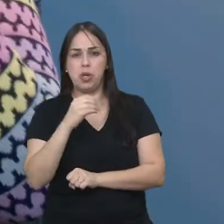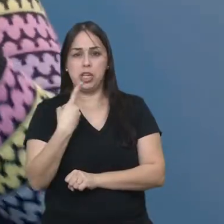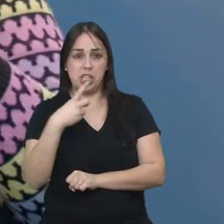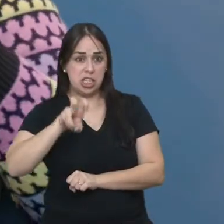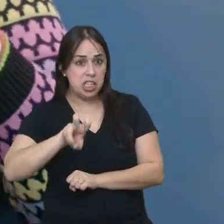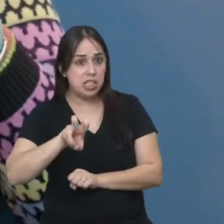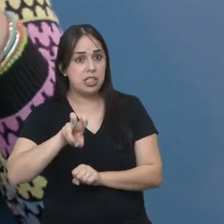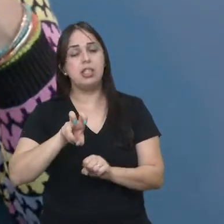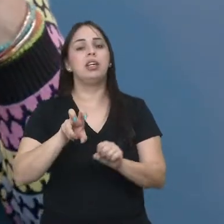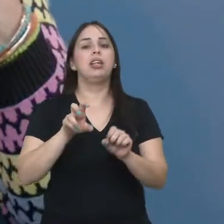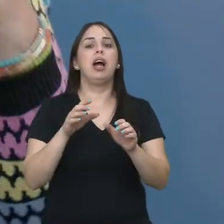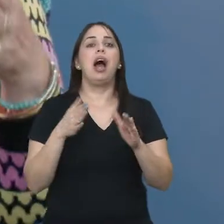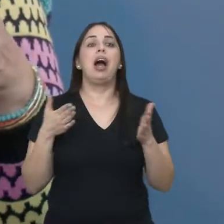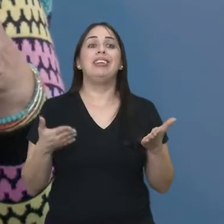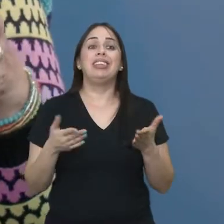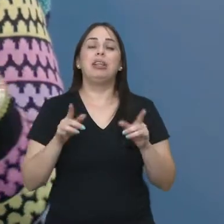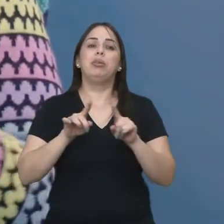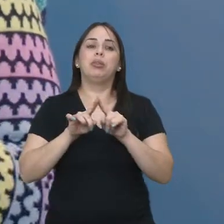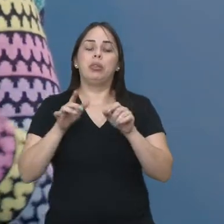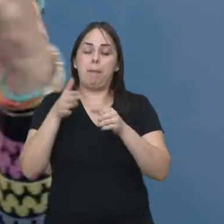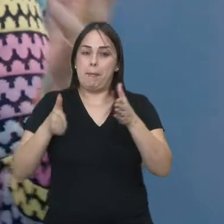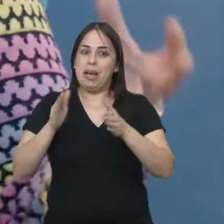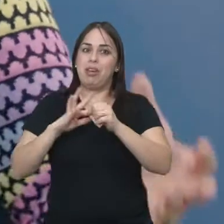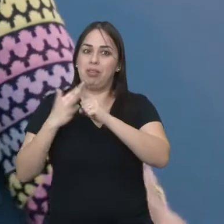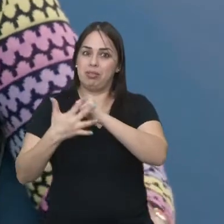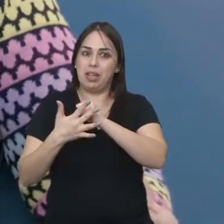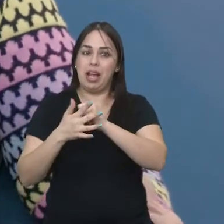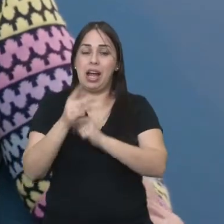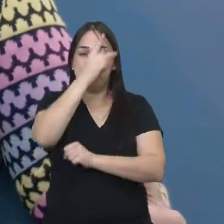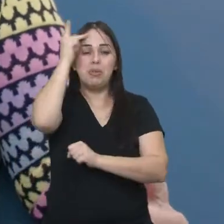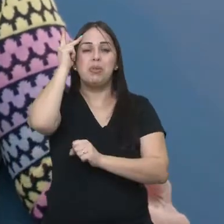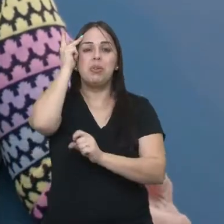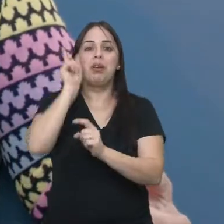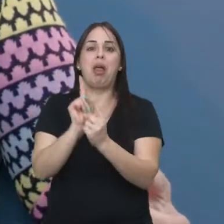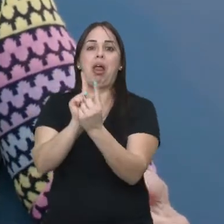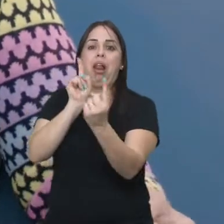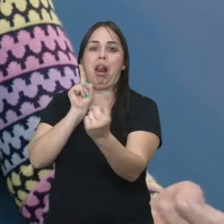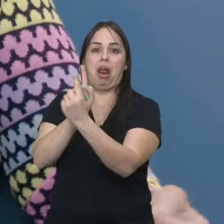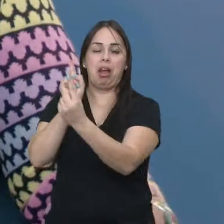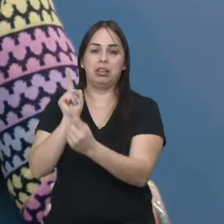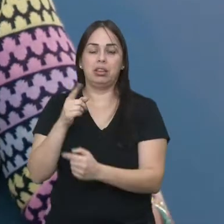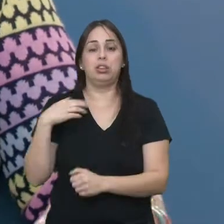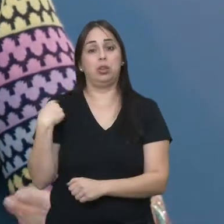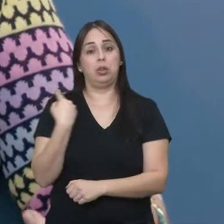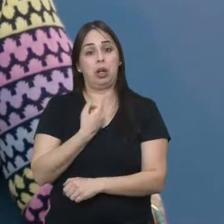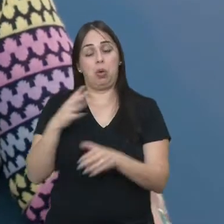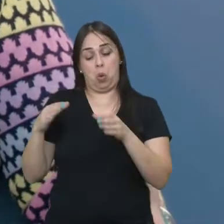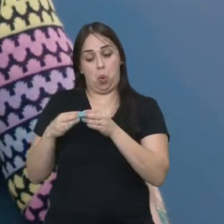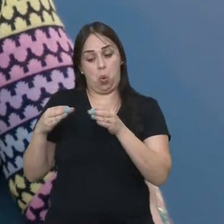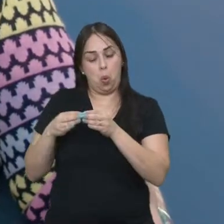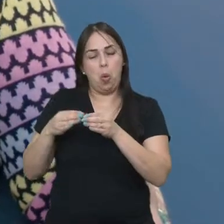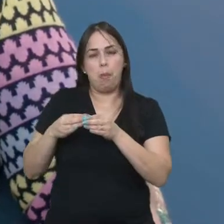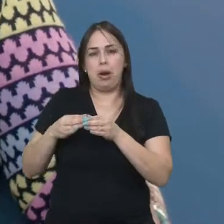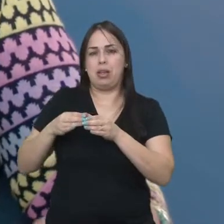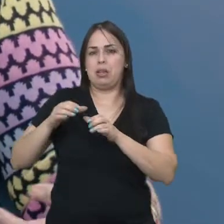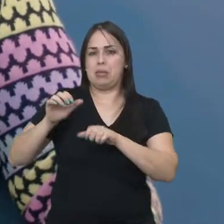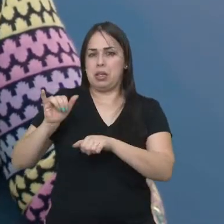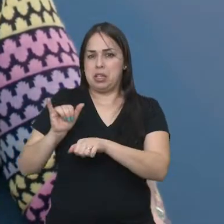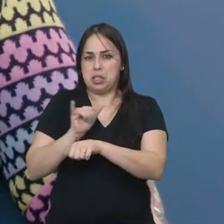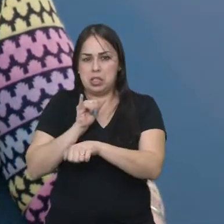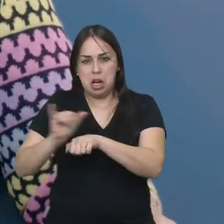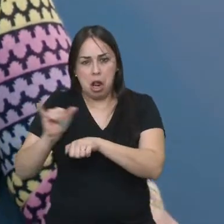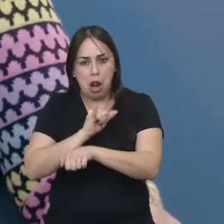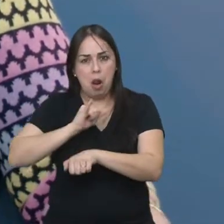O impacto da Covid afastou muitas pessoas das unidades básicas de saúde. Então, nós tivemos que fazer um treinamento de toda uma estrutura,